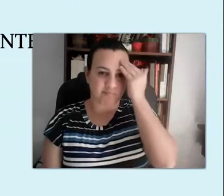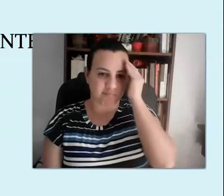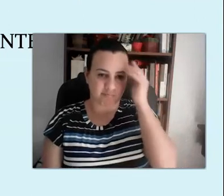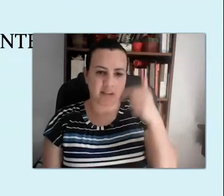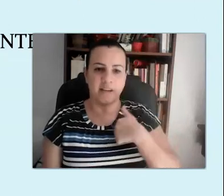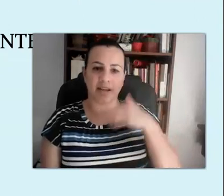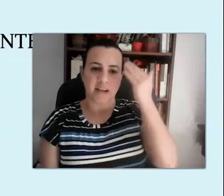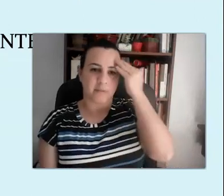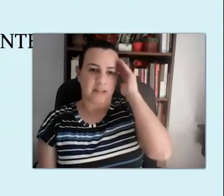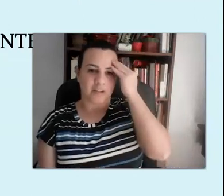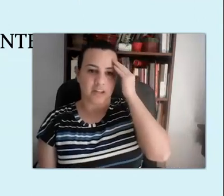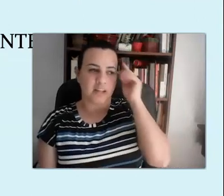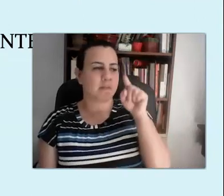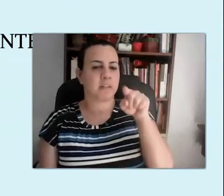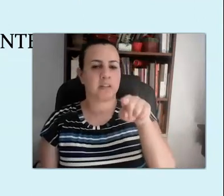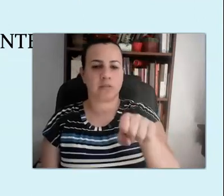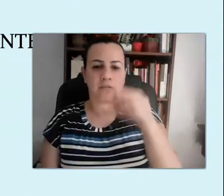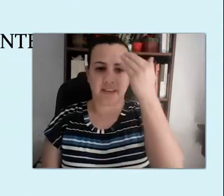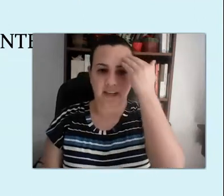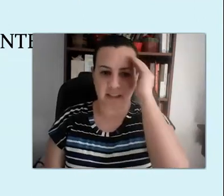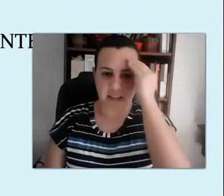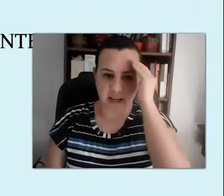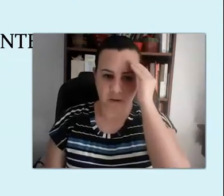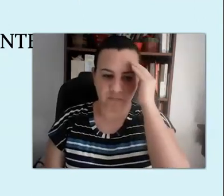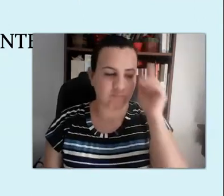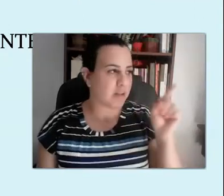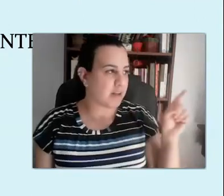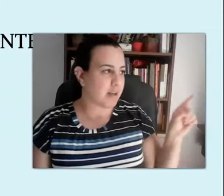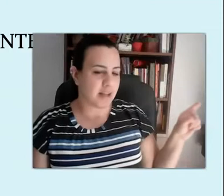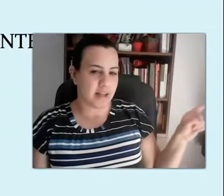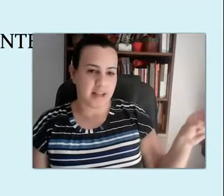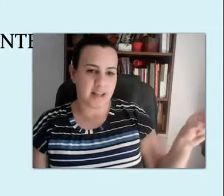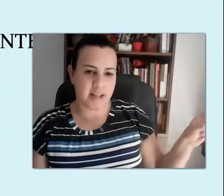Entender. Eu entendi, você entendeu,